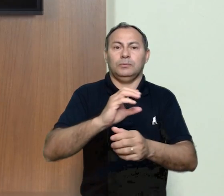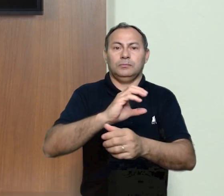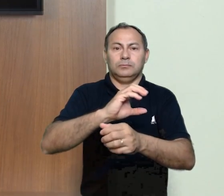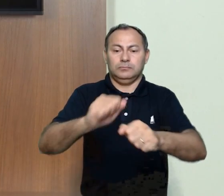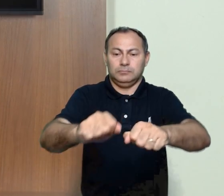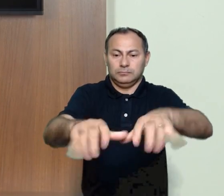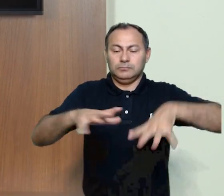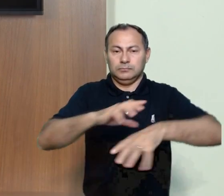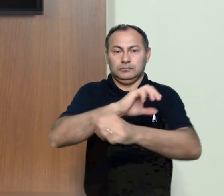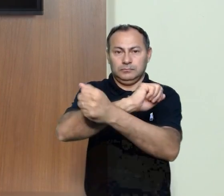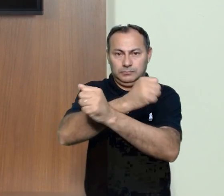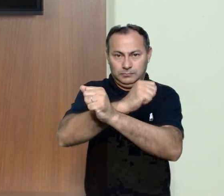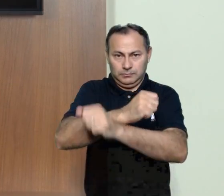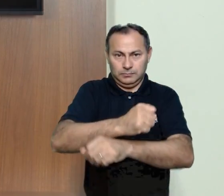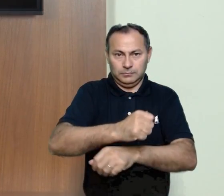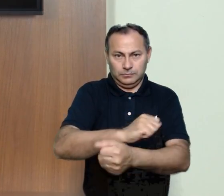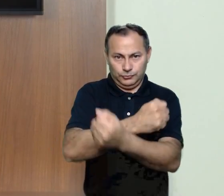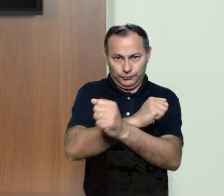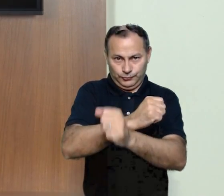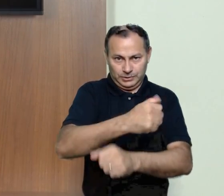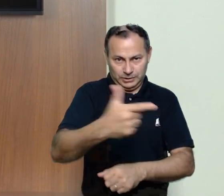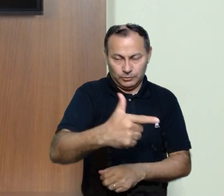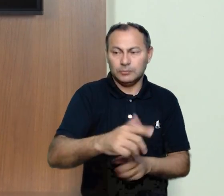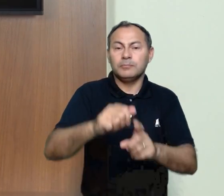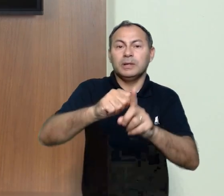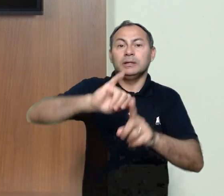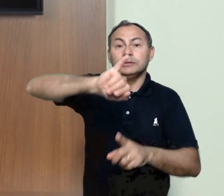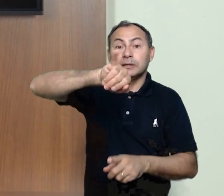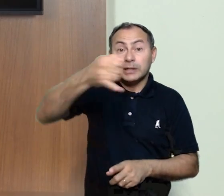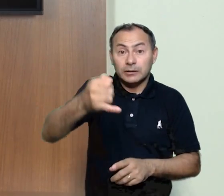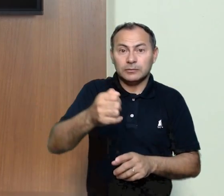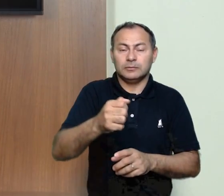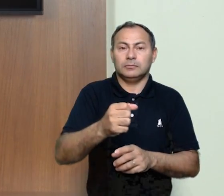Concílio Vaticano II. Já em janeiro de